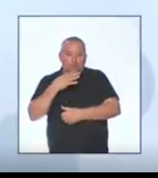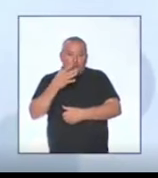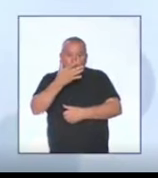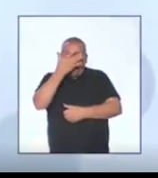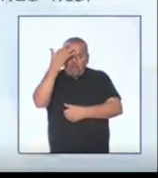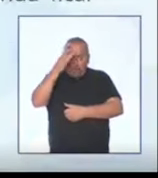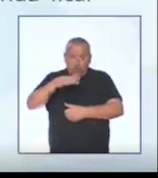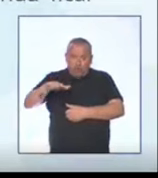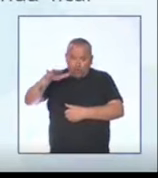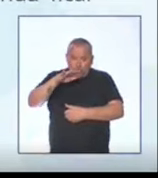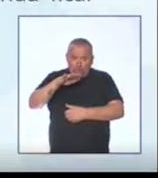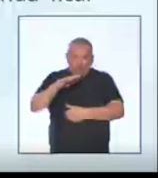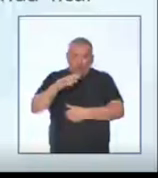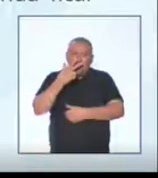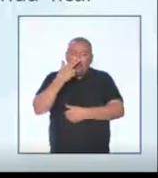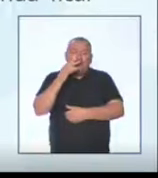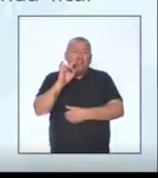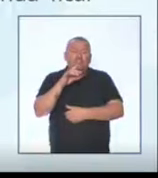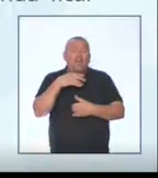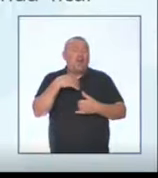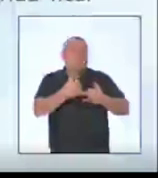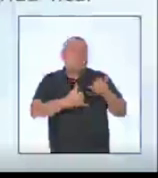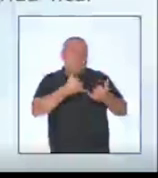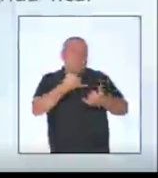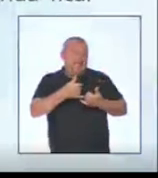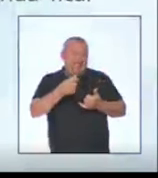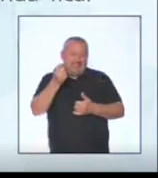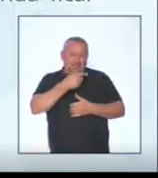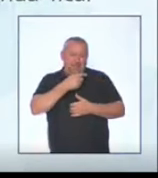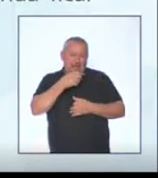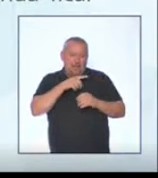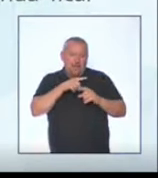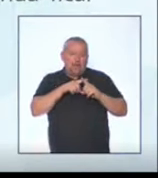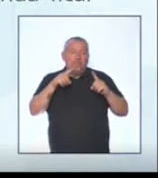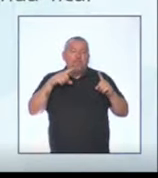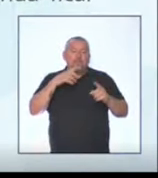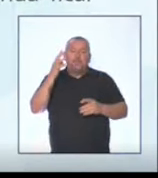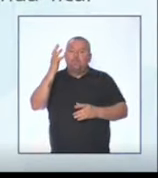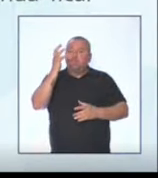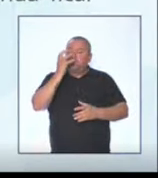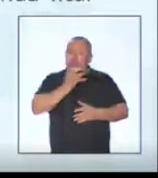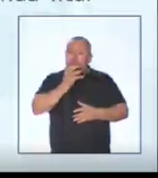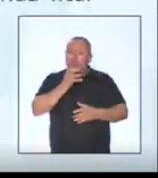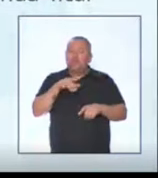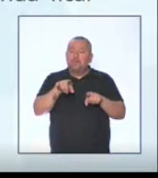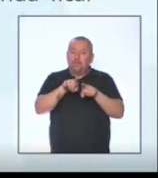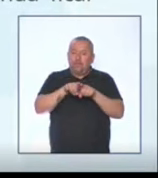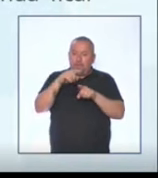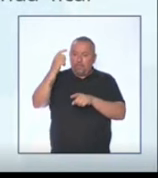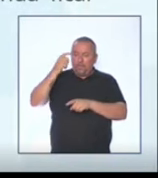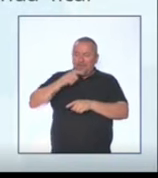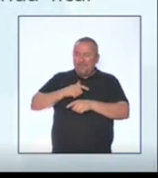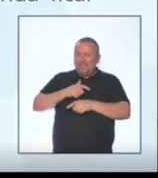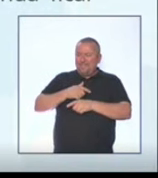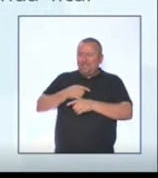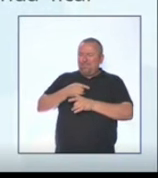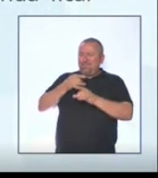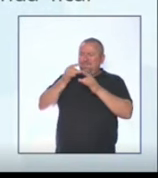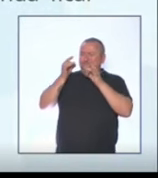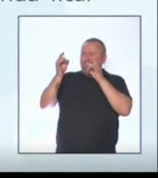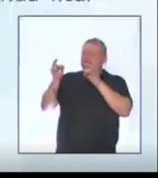muitos pode parecer apenas uma brincadeira, mas que tem consequências sérias, podendo levar a pessoa a querer desistir da